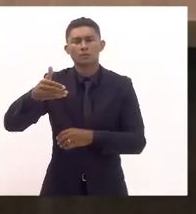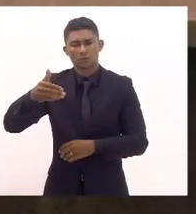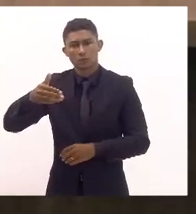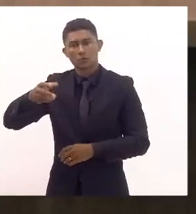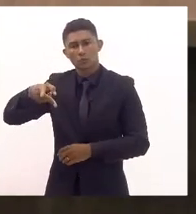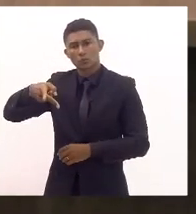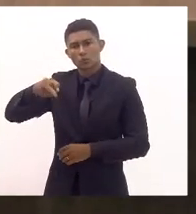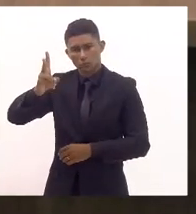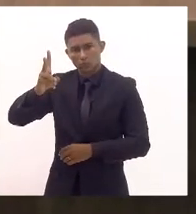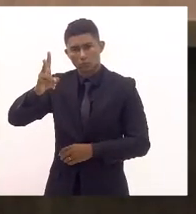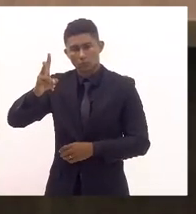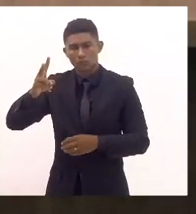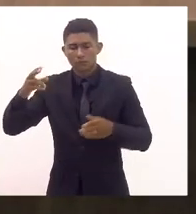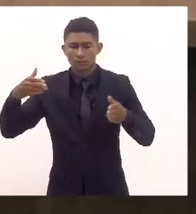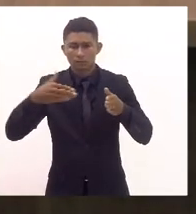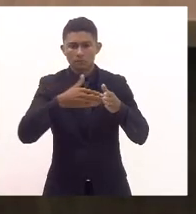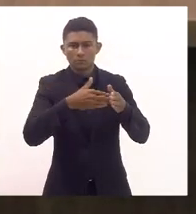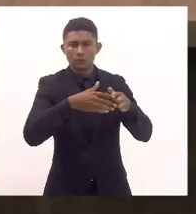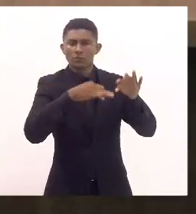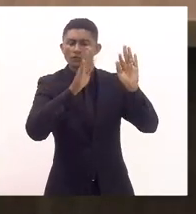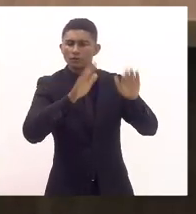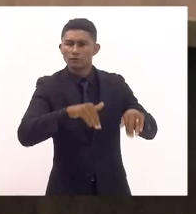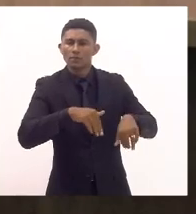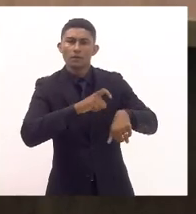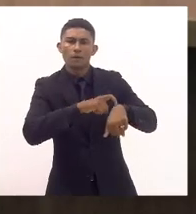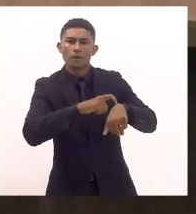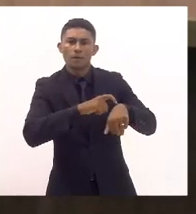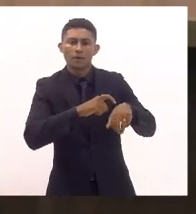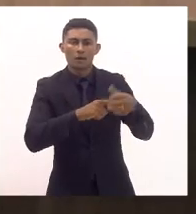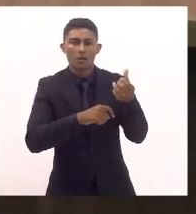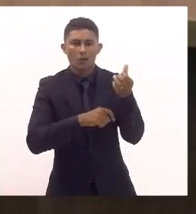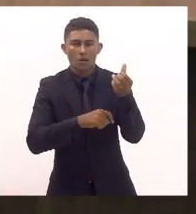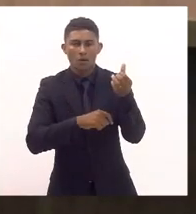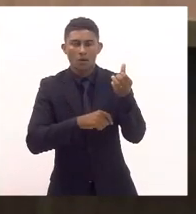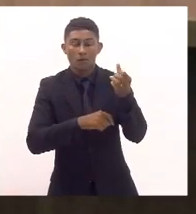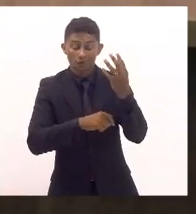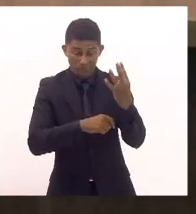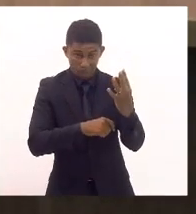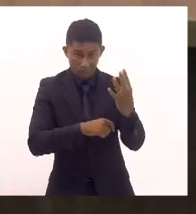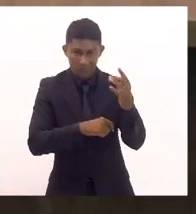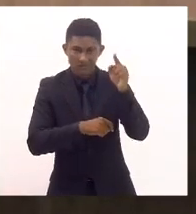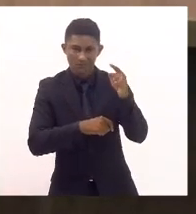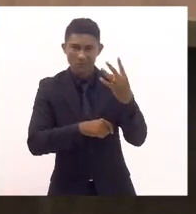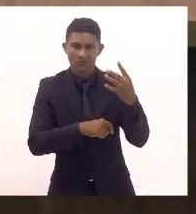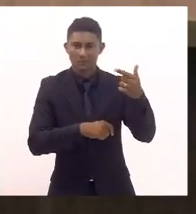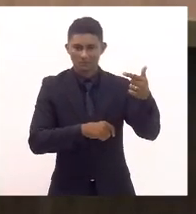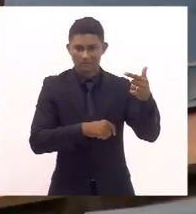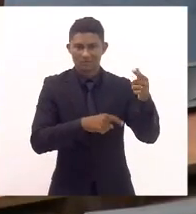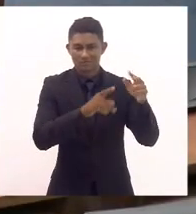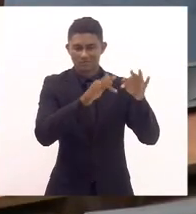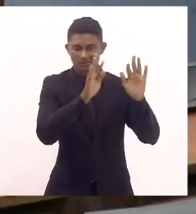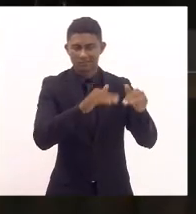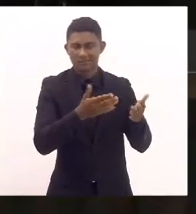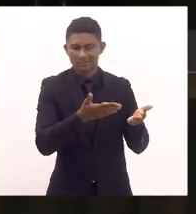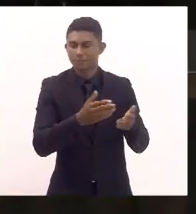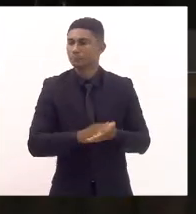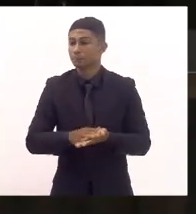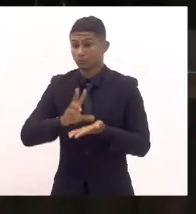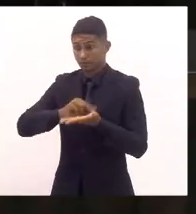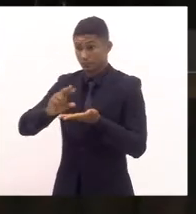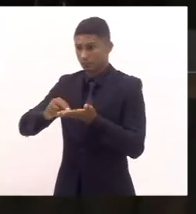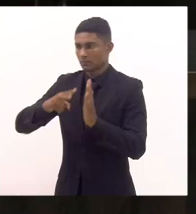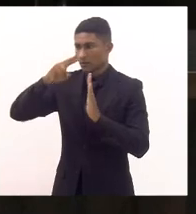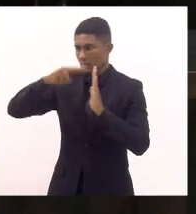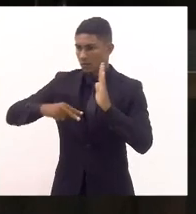14 horas encerrou-se às 16:42 lida e